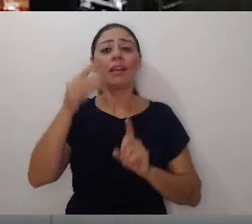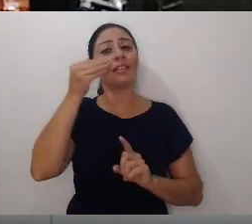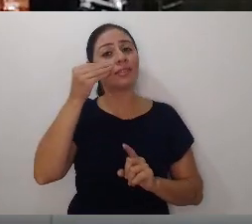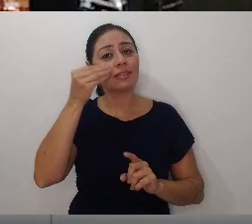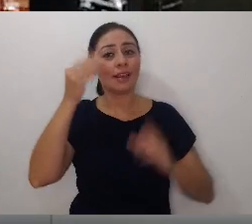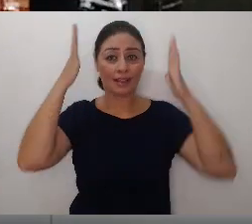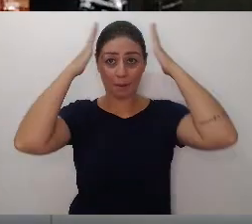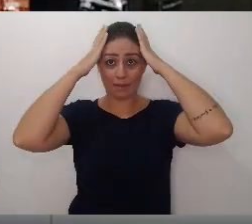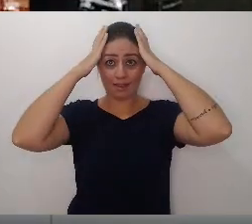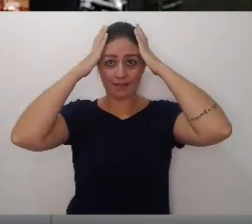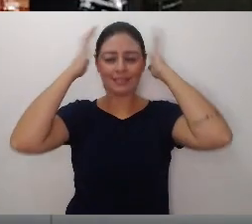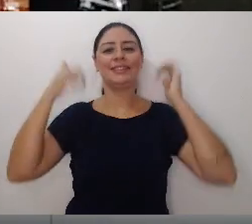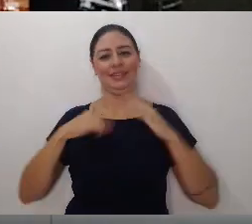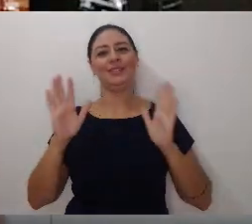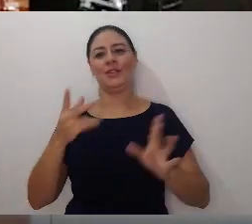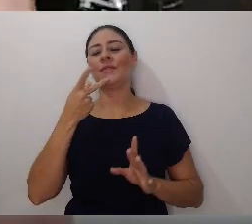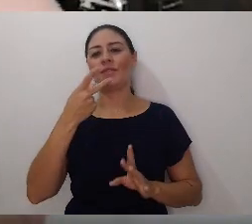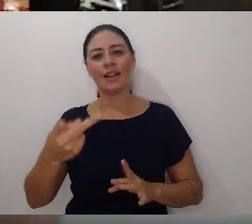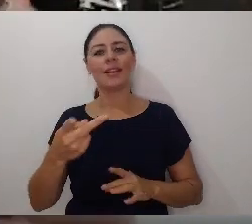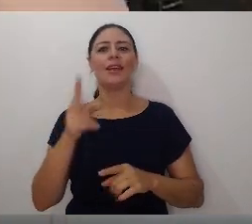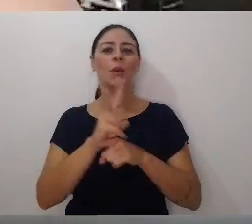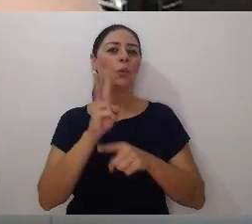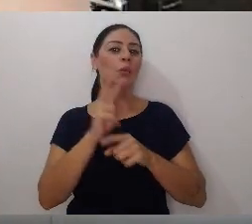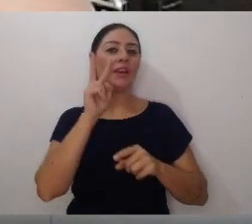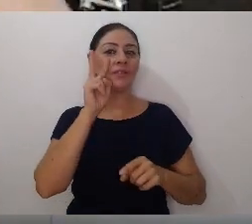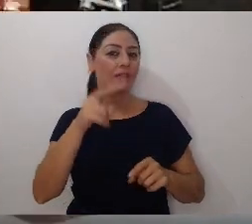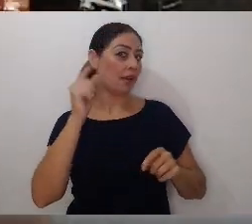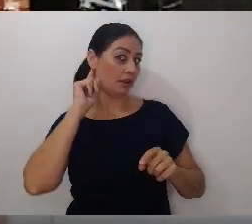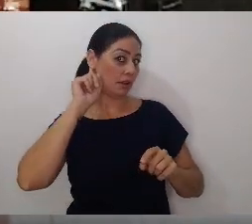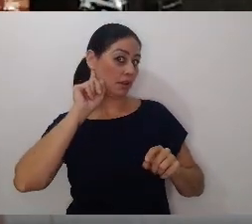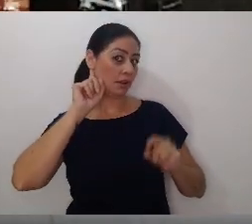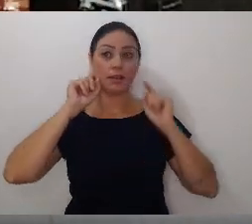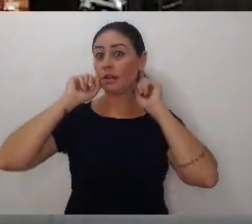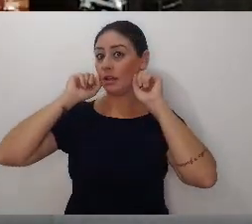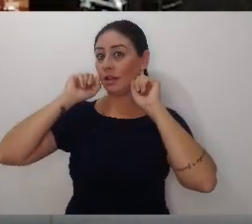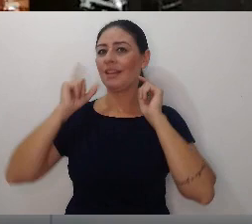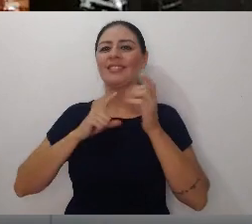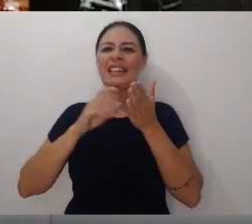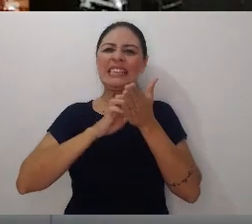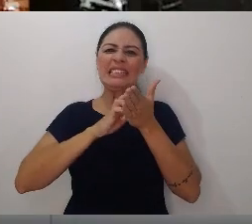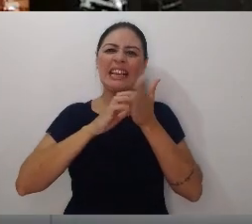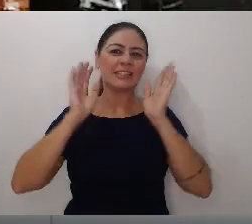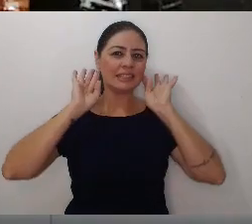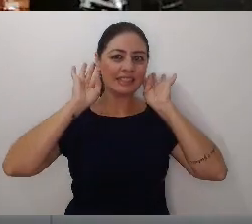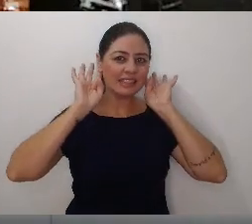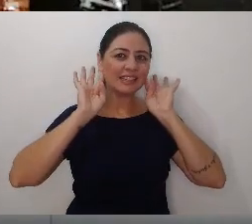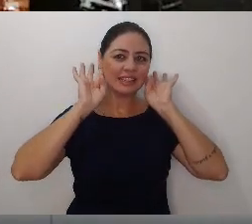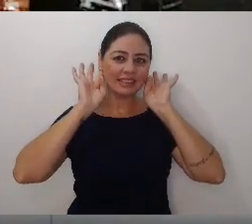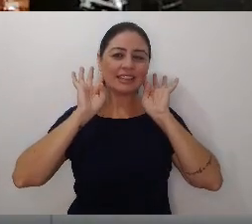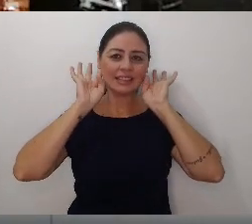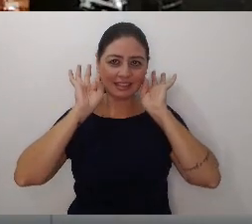cascãozinho do umbigo. Vai tentando criar, depois que chega na cabeça, faz aquilo que eu falei. Cuida, vê atrás da orelha,